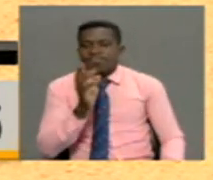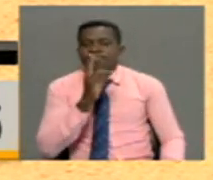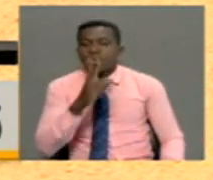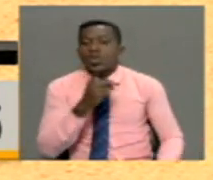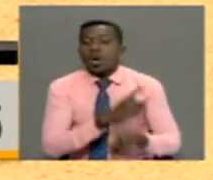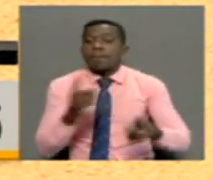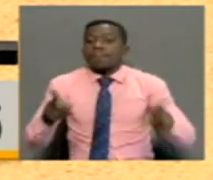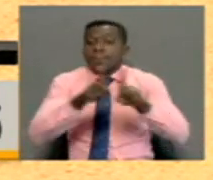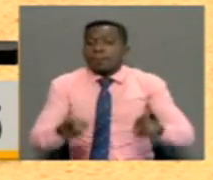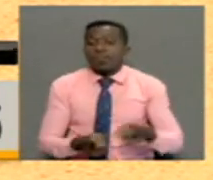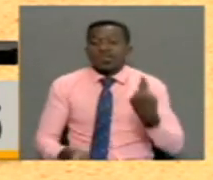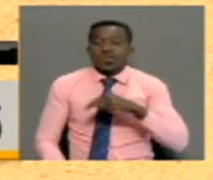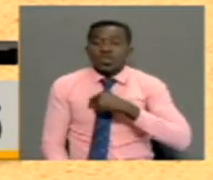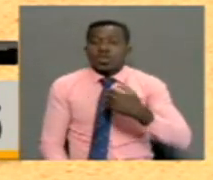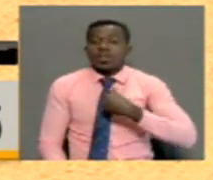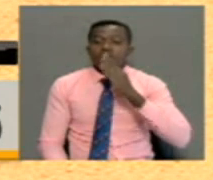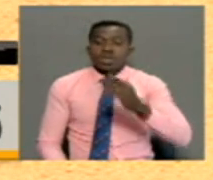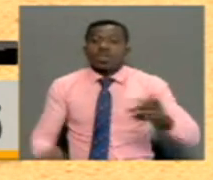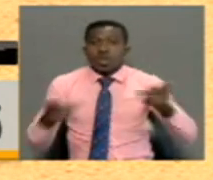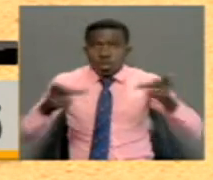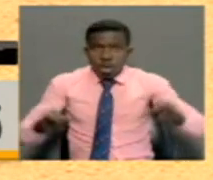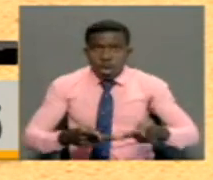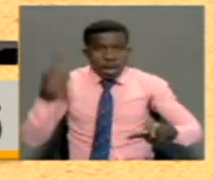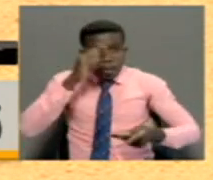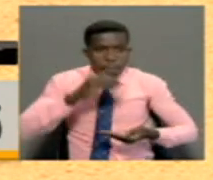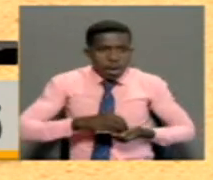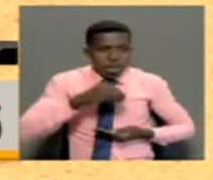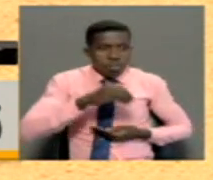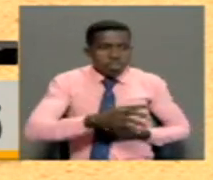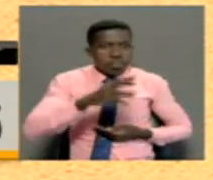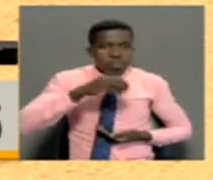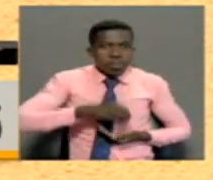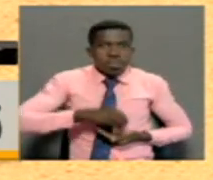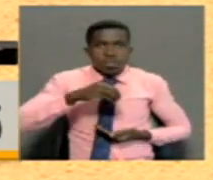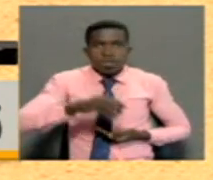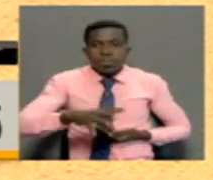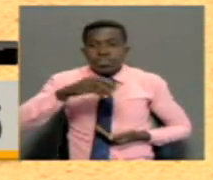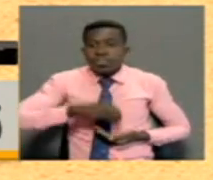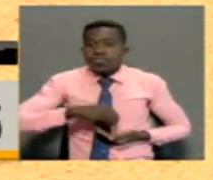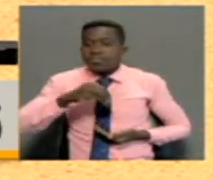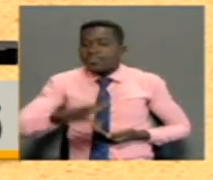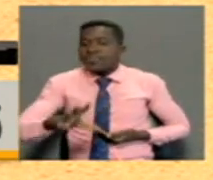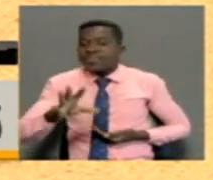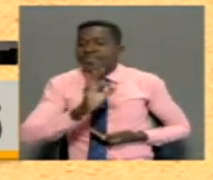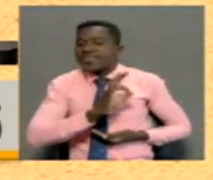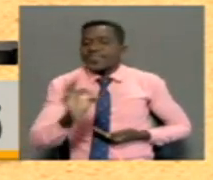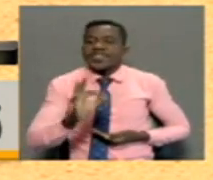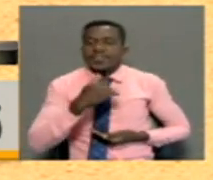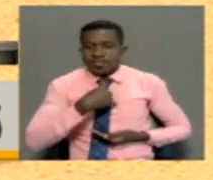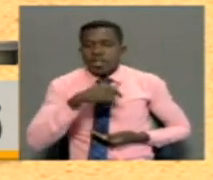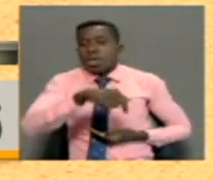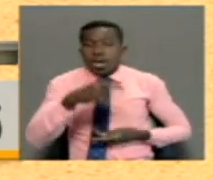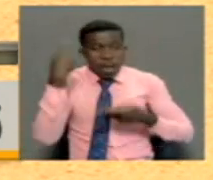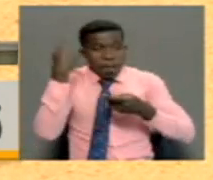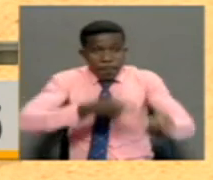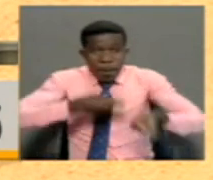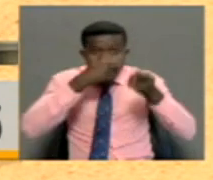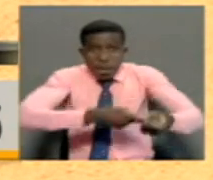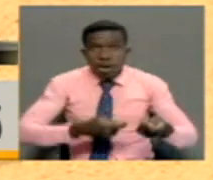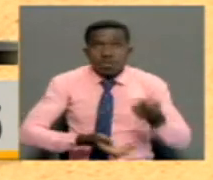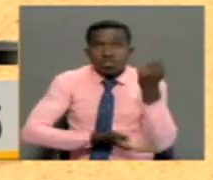e também temos terra para que produzíssemos esse cereal com maiores quantidades,